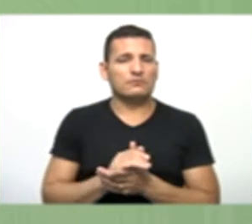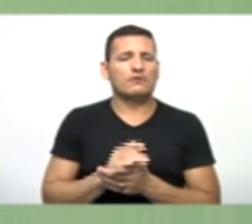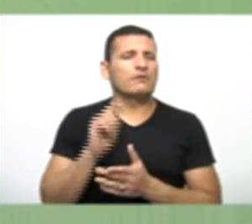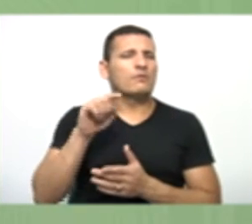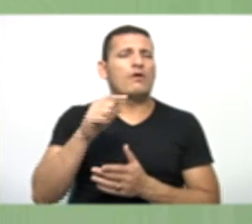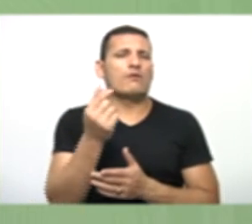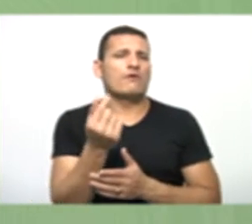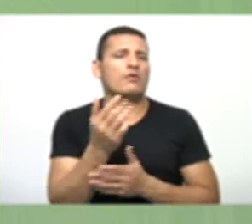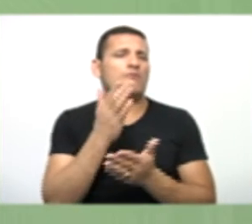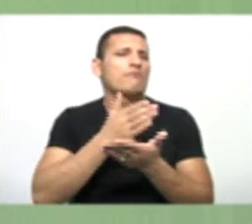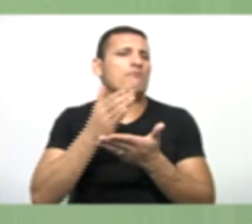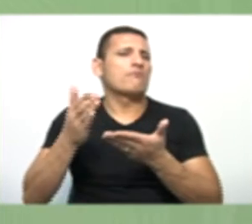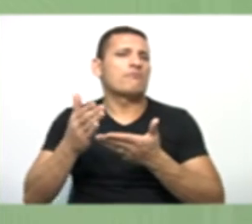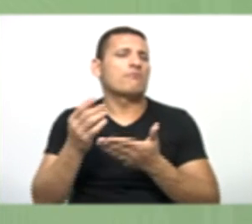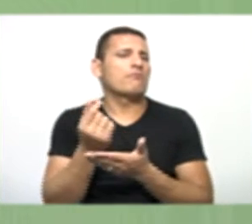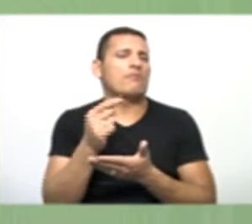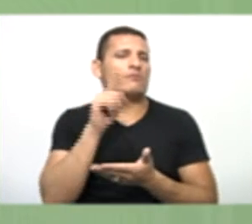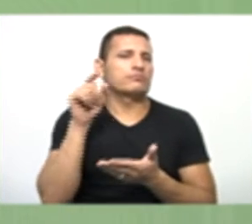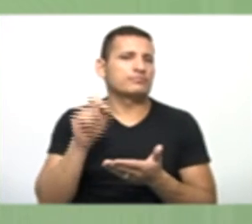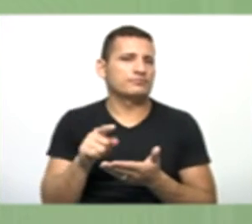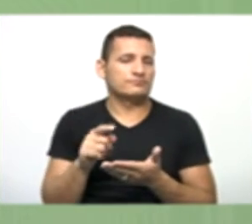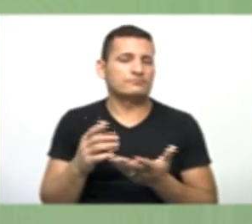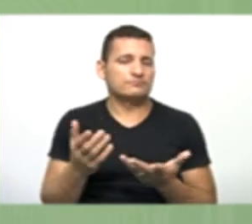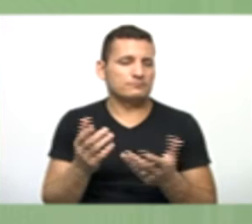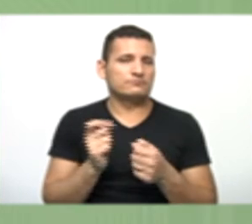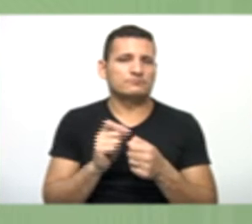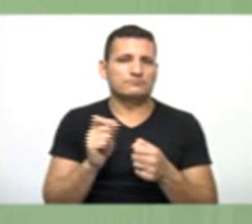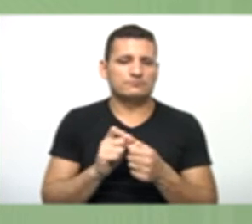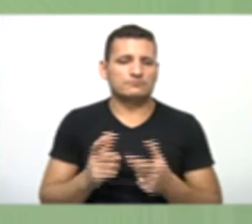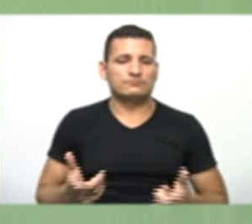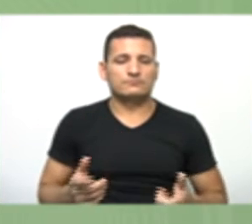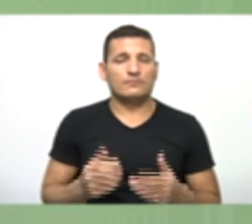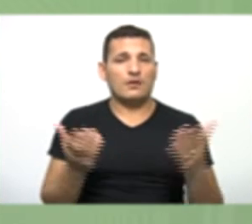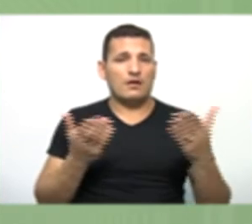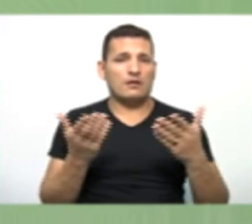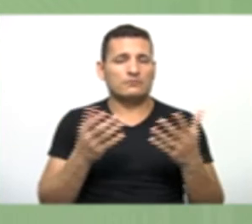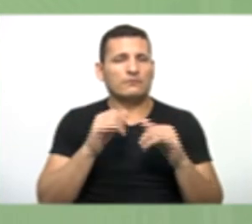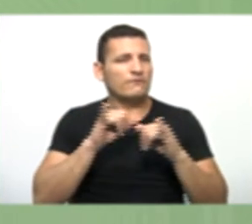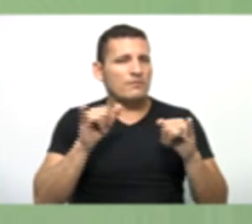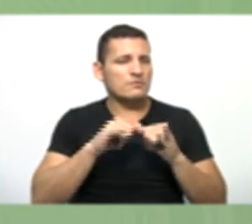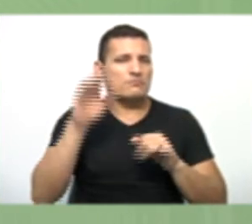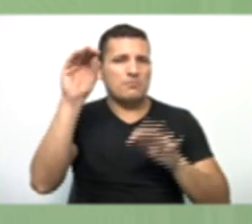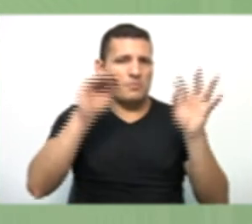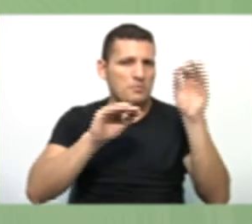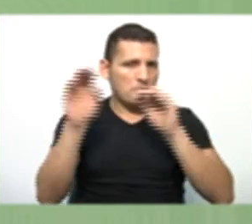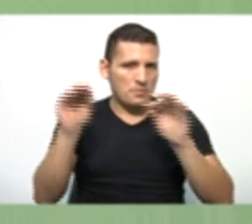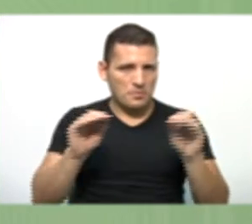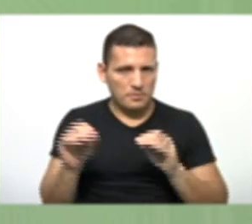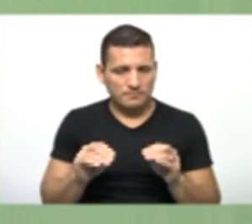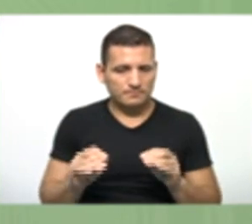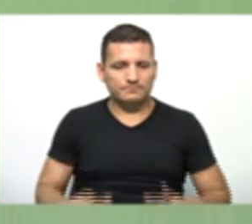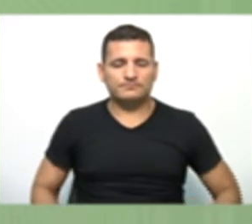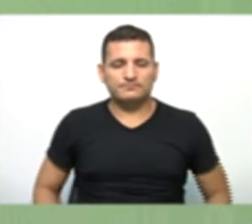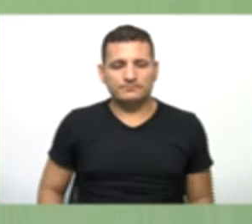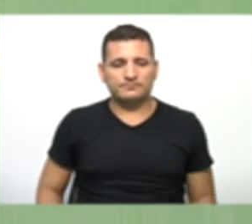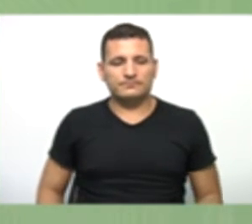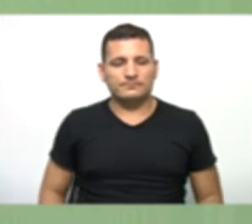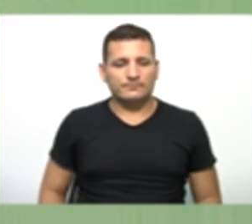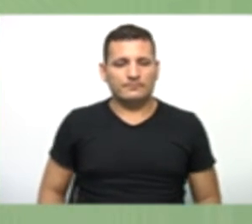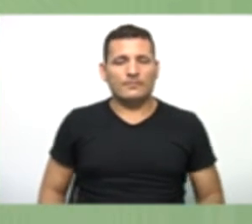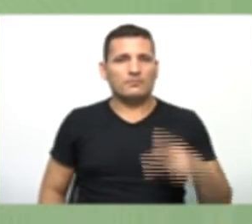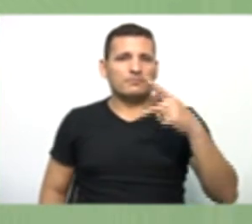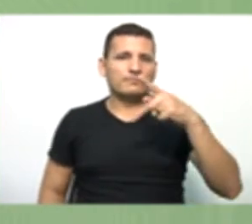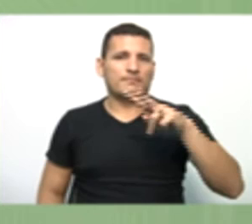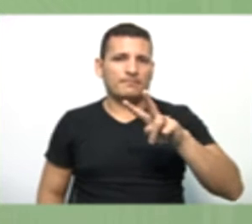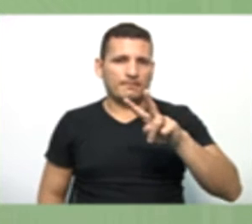parcela. Pronto. Vamos fazer isso. Primeiro a gente vai tirar todas as informações. Quem é o meu